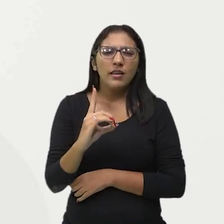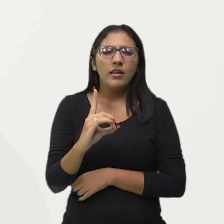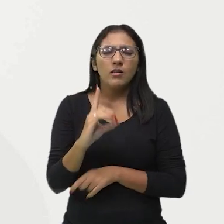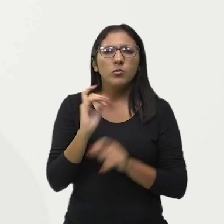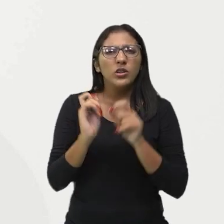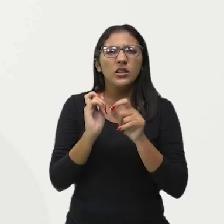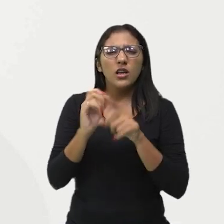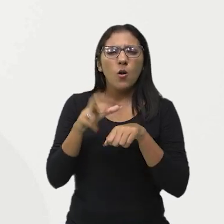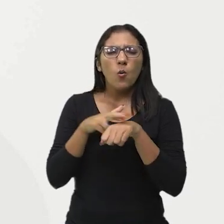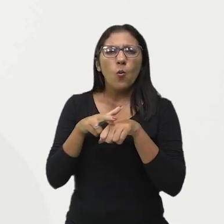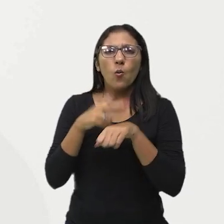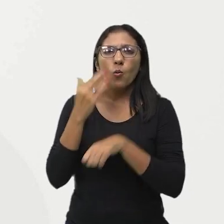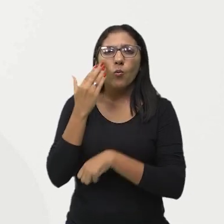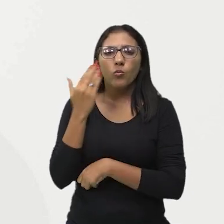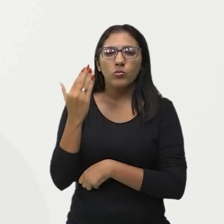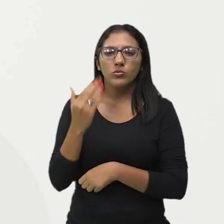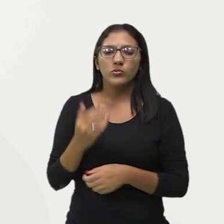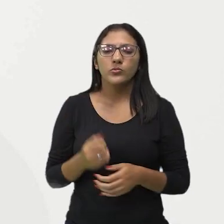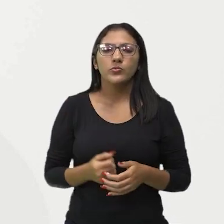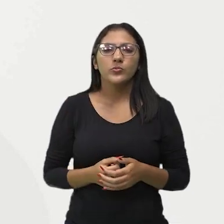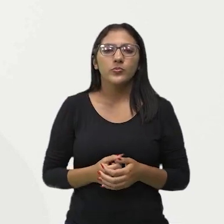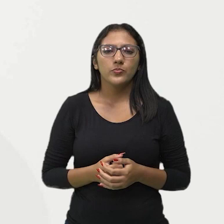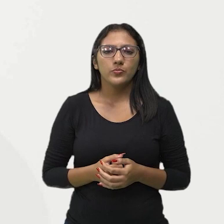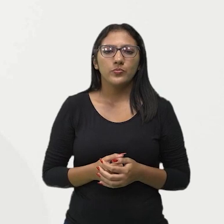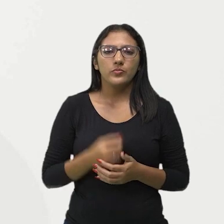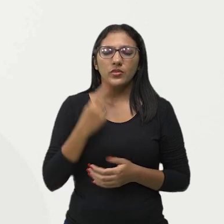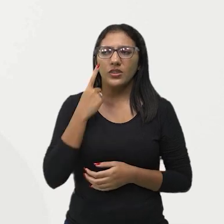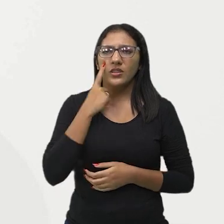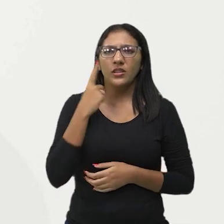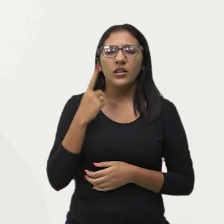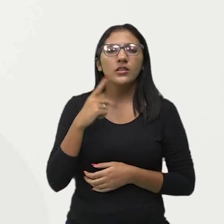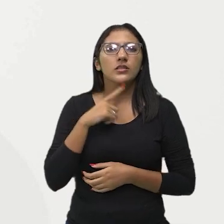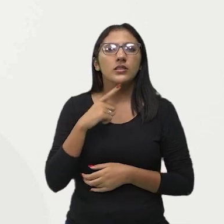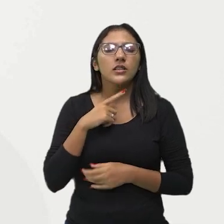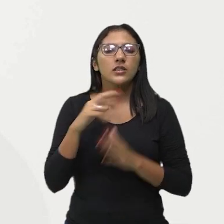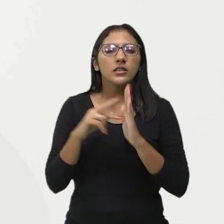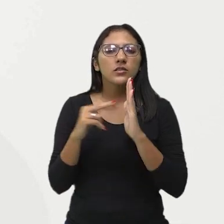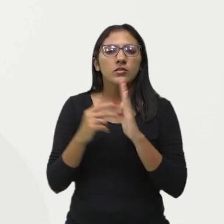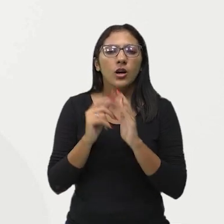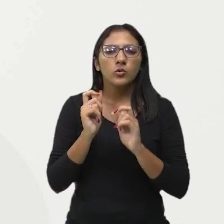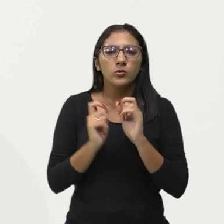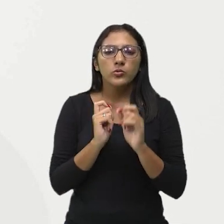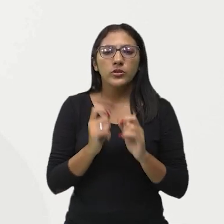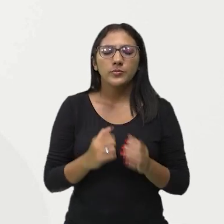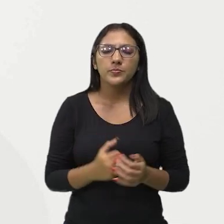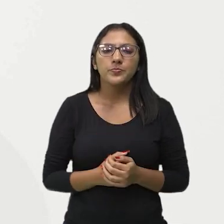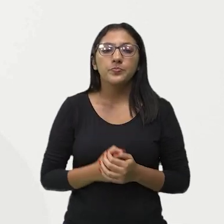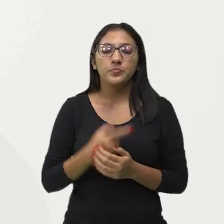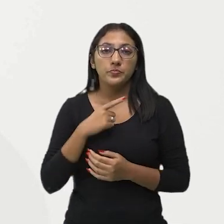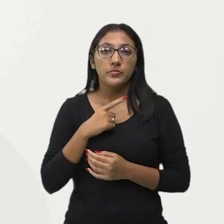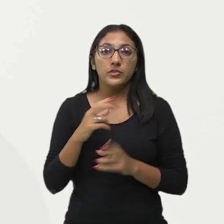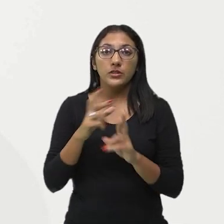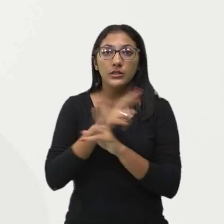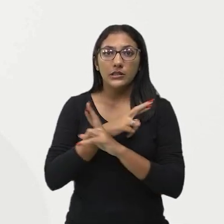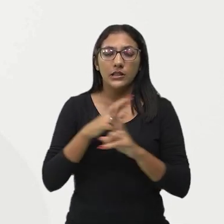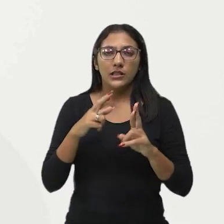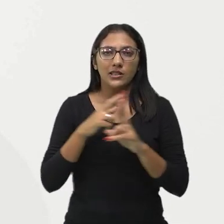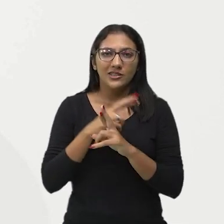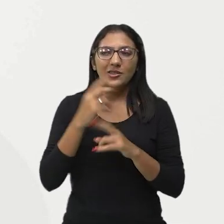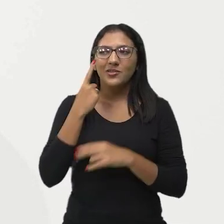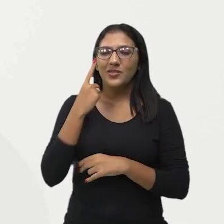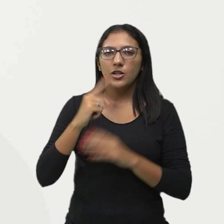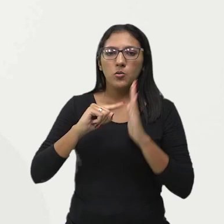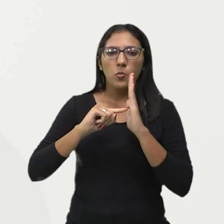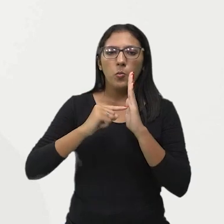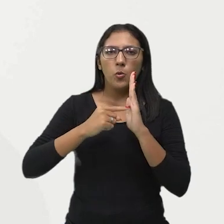diâmetro, pessoal, é qualquer segmento que passa pelo centro e com pontos na circunferência